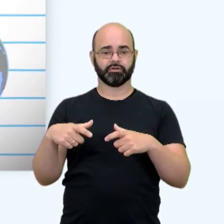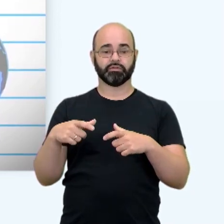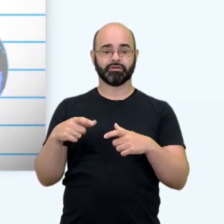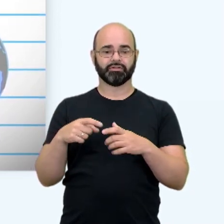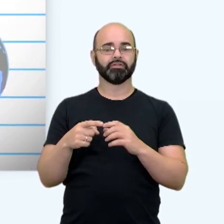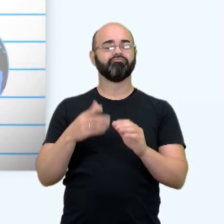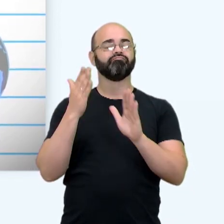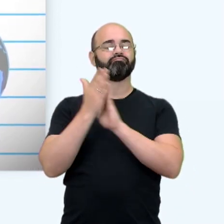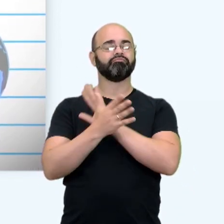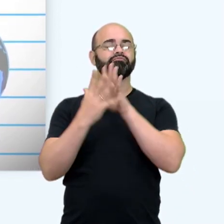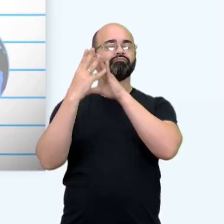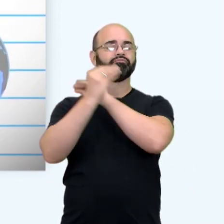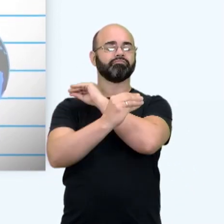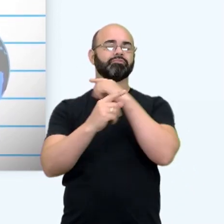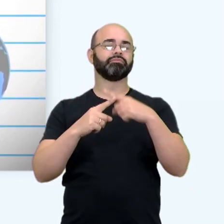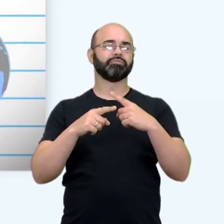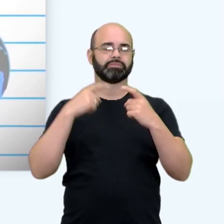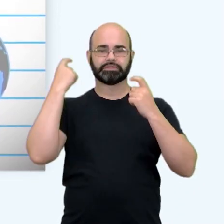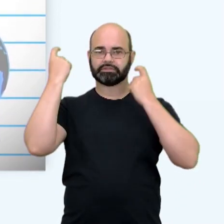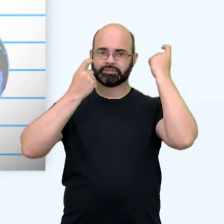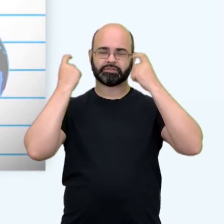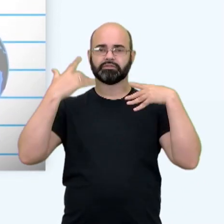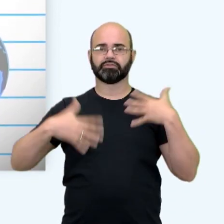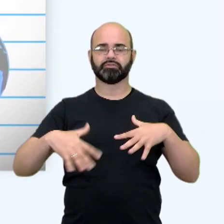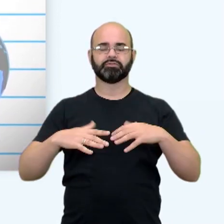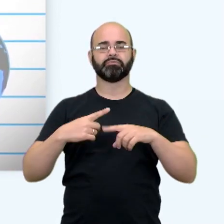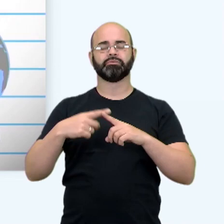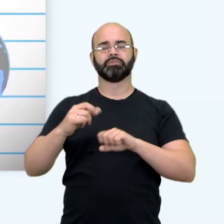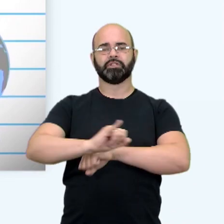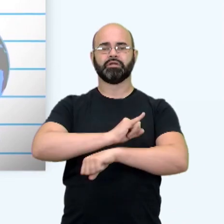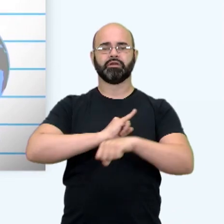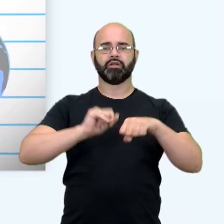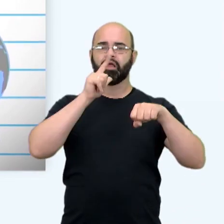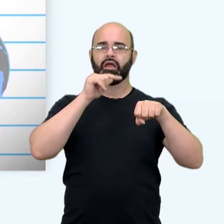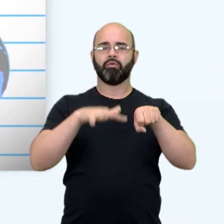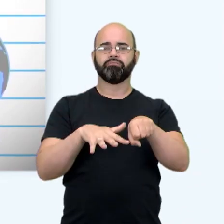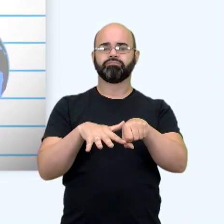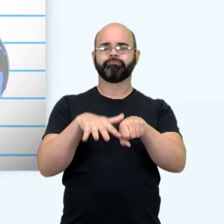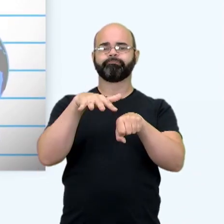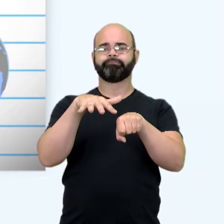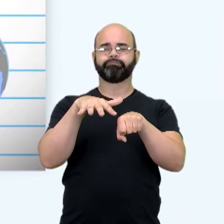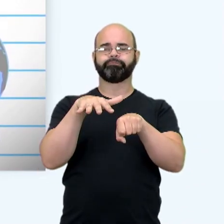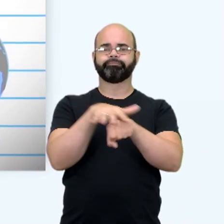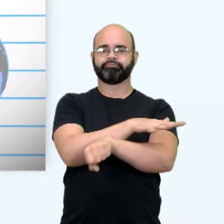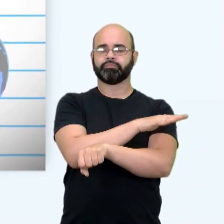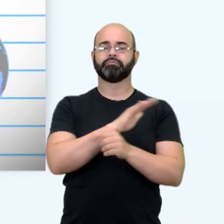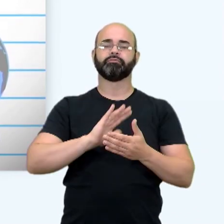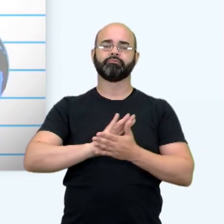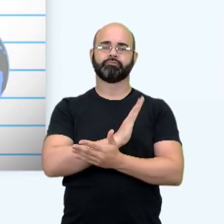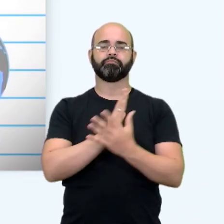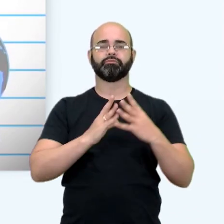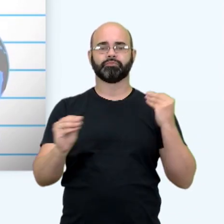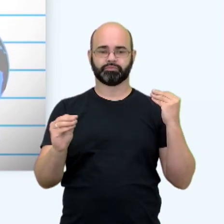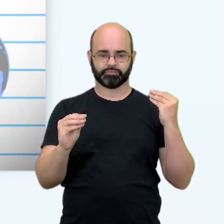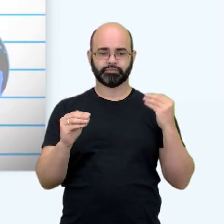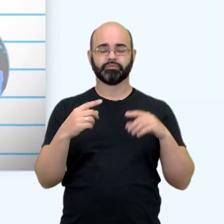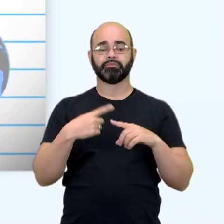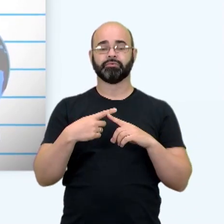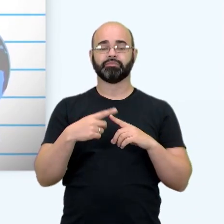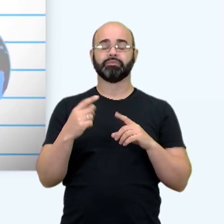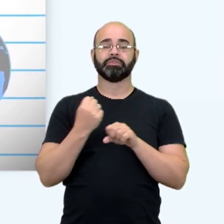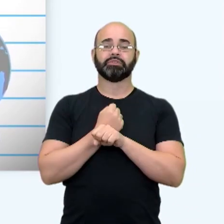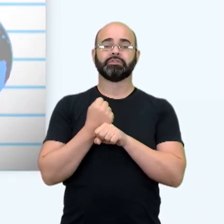em vista seu destino iminente, já que a maioria dos efeitos da mudança climática persiste por muitos séculos, mesmo com a interrupção de todas